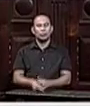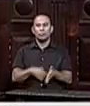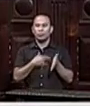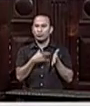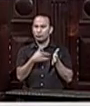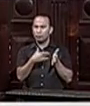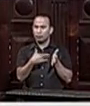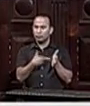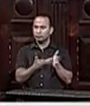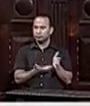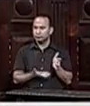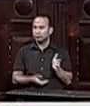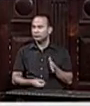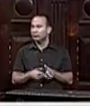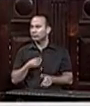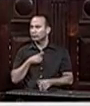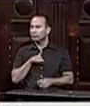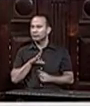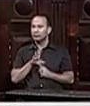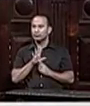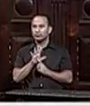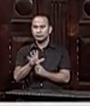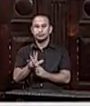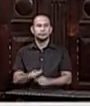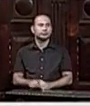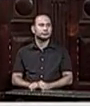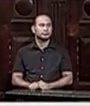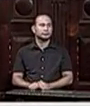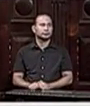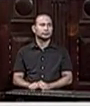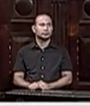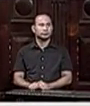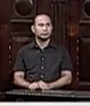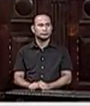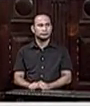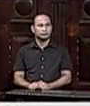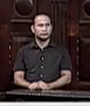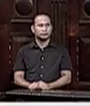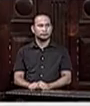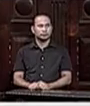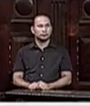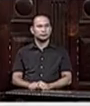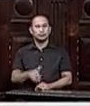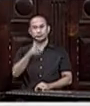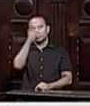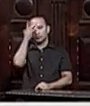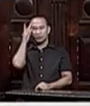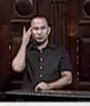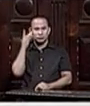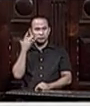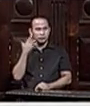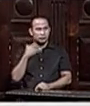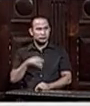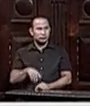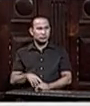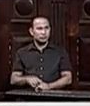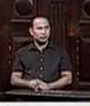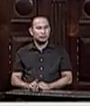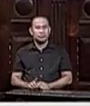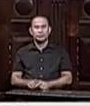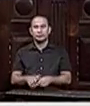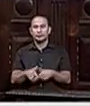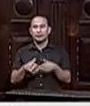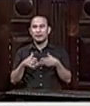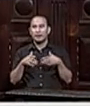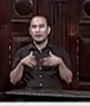documento que vem sendo distribuído por animadoras e animadores